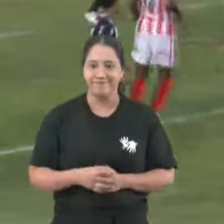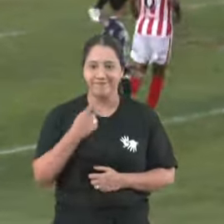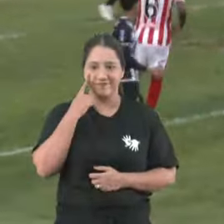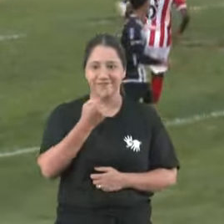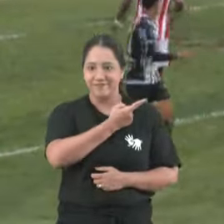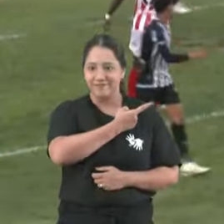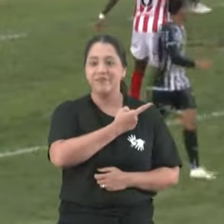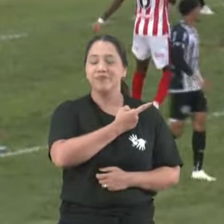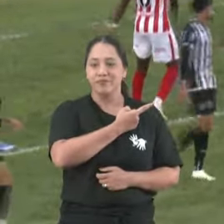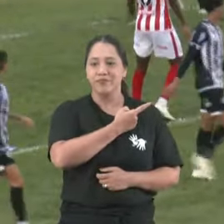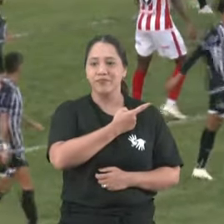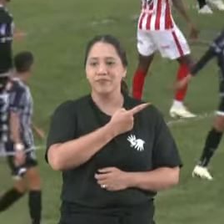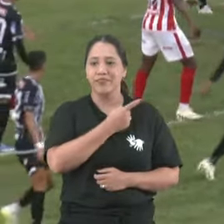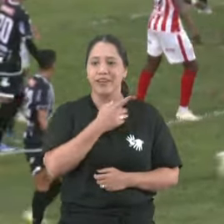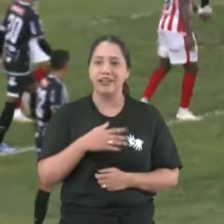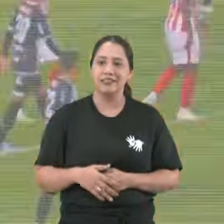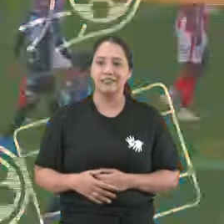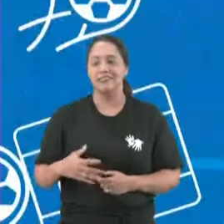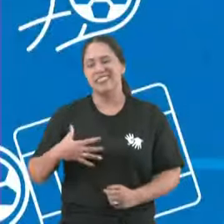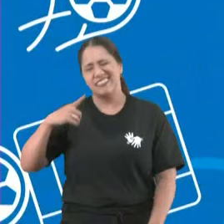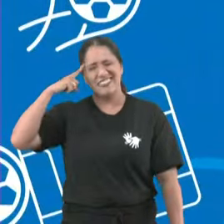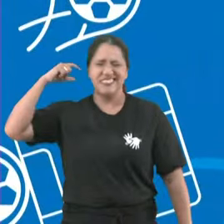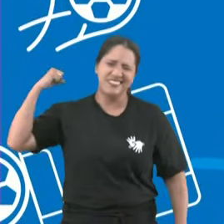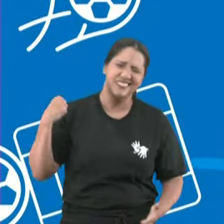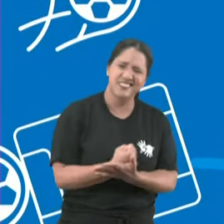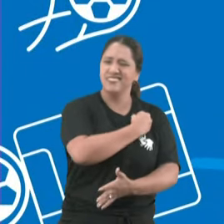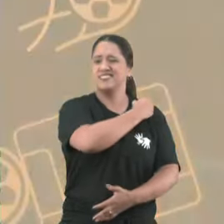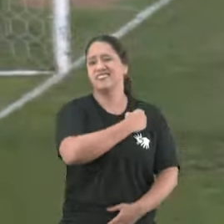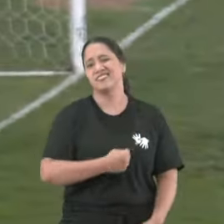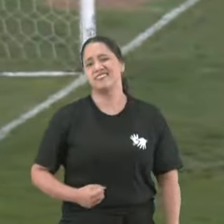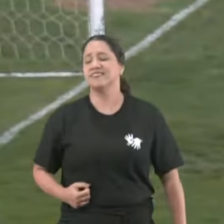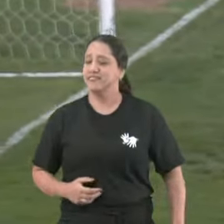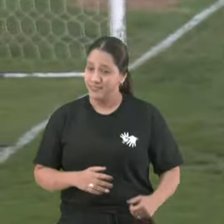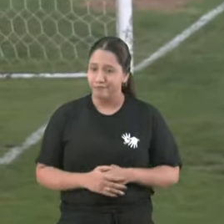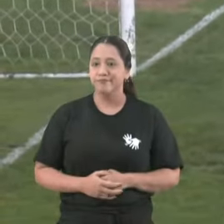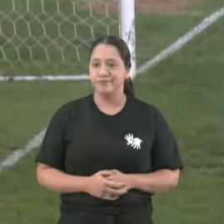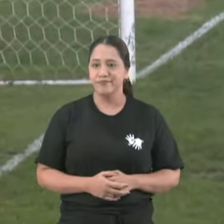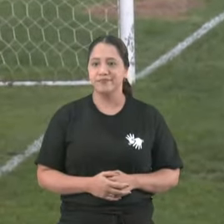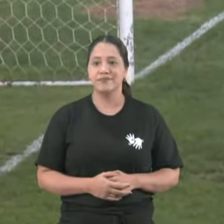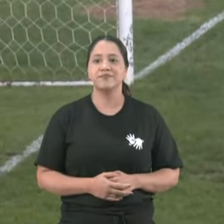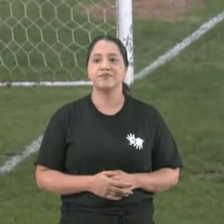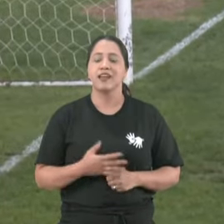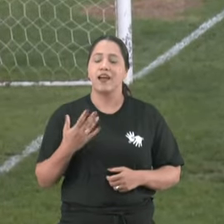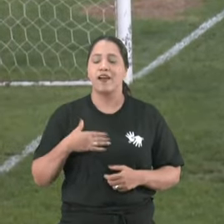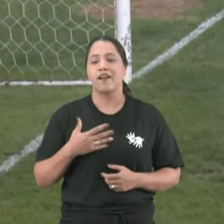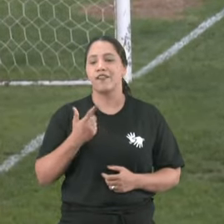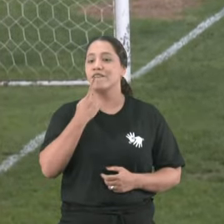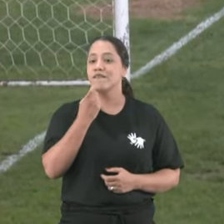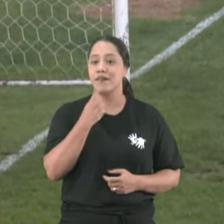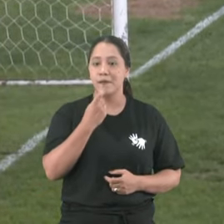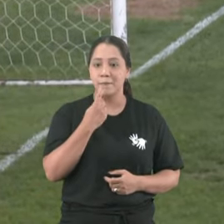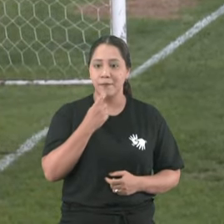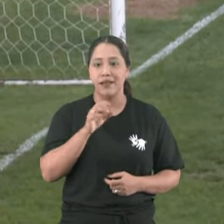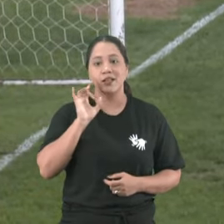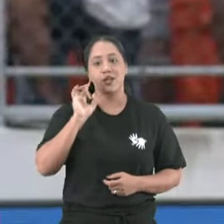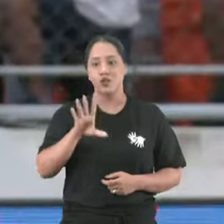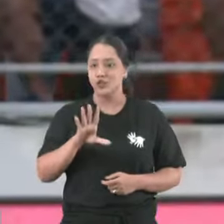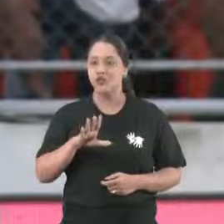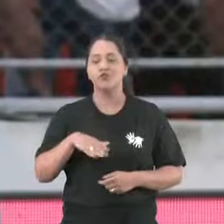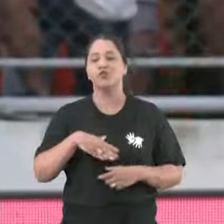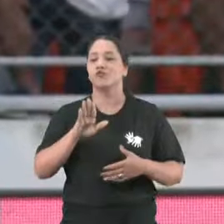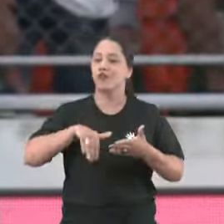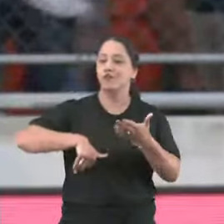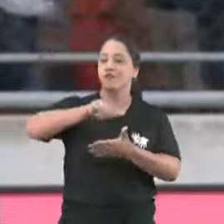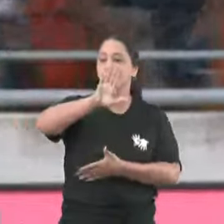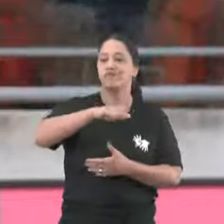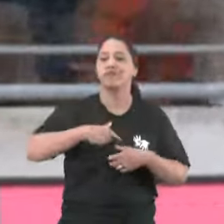Como ele deu aquela escorada, o Simon chegava com ele. Último toque de vermelho, é apenas tiro de meta para